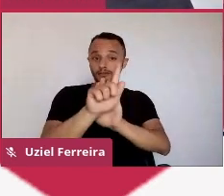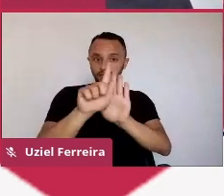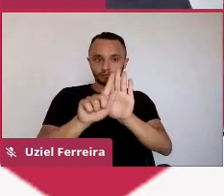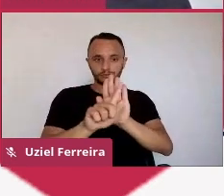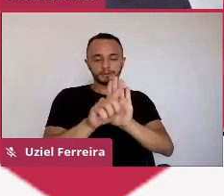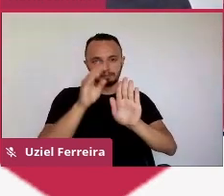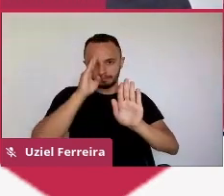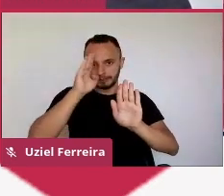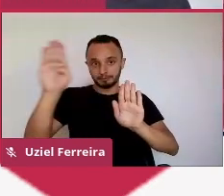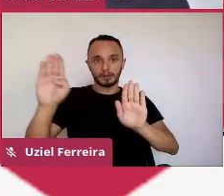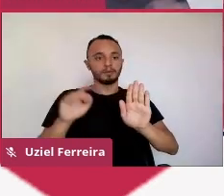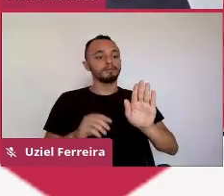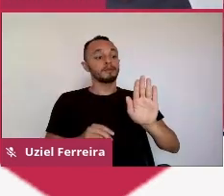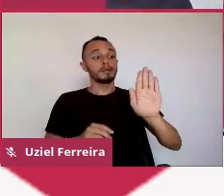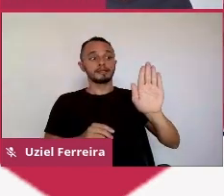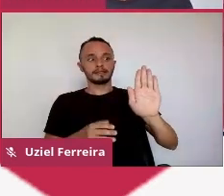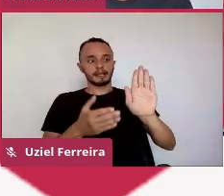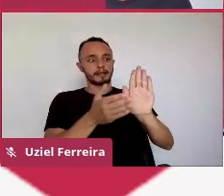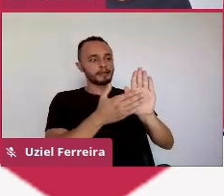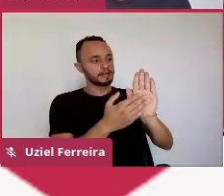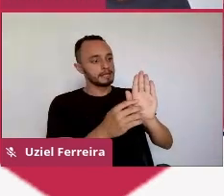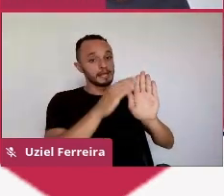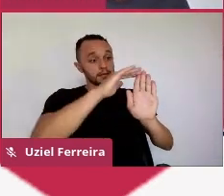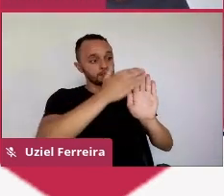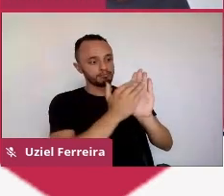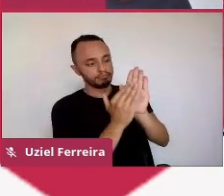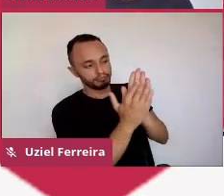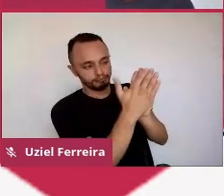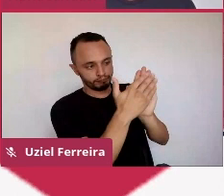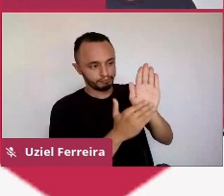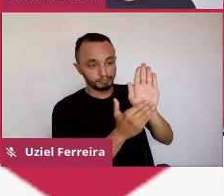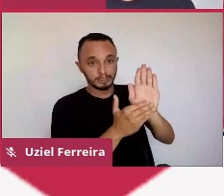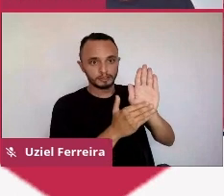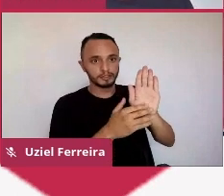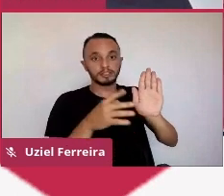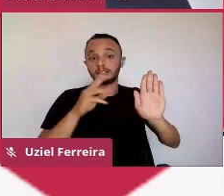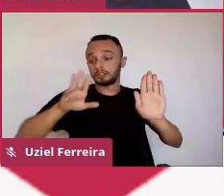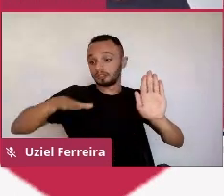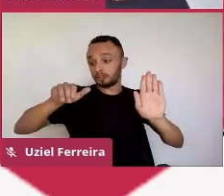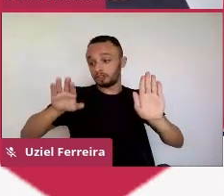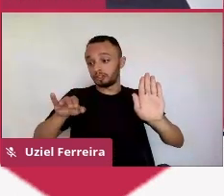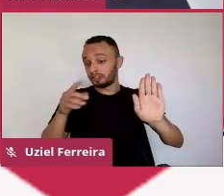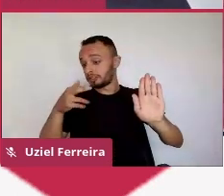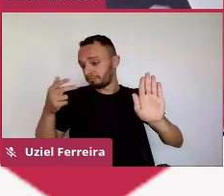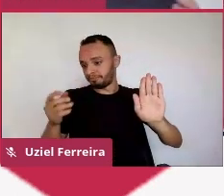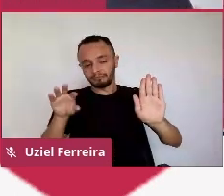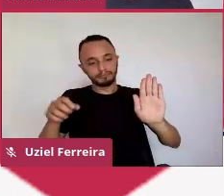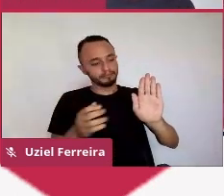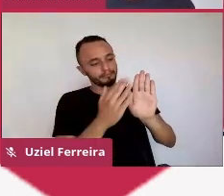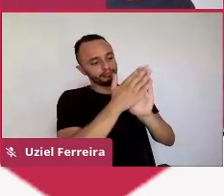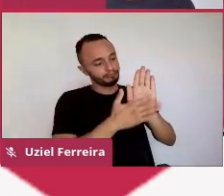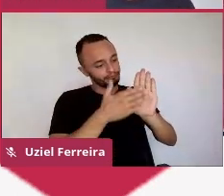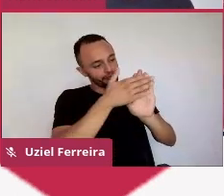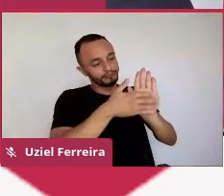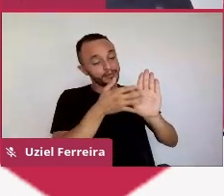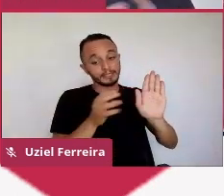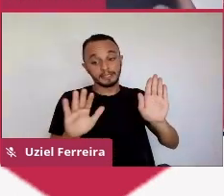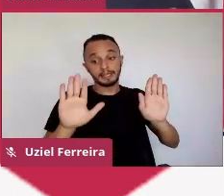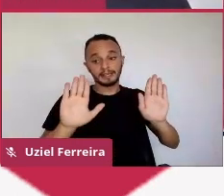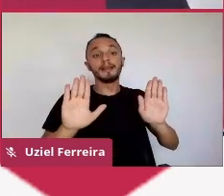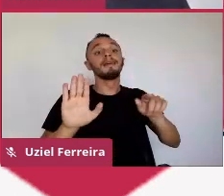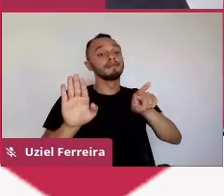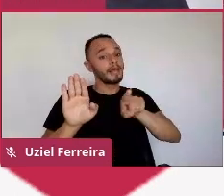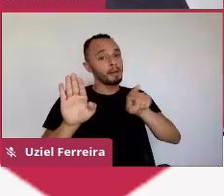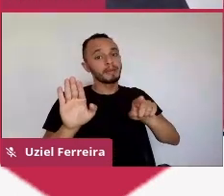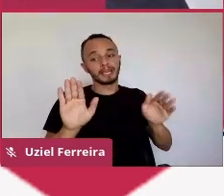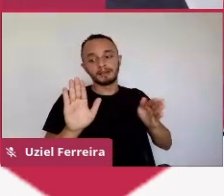peculiaridades que faz a gente identificar a gravura, que é a gravura, normalmente, ela é assinada a lápis, ela é numerada e faz